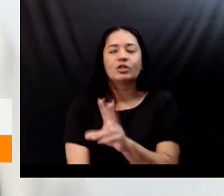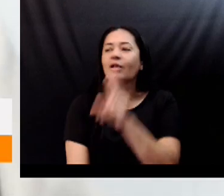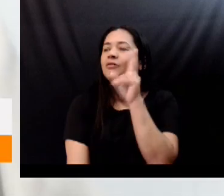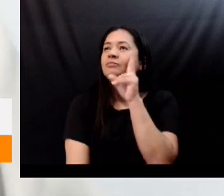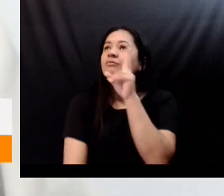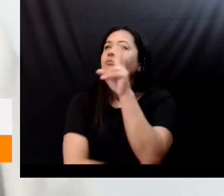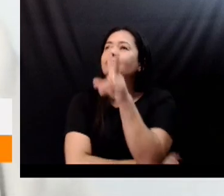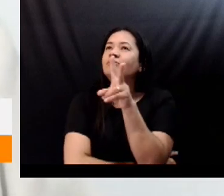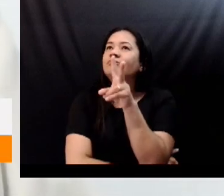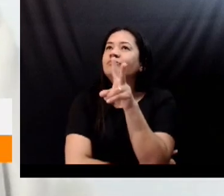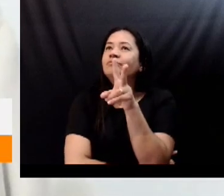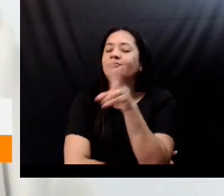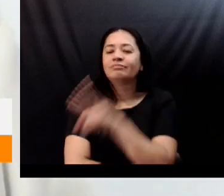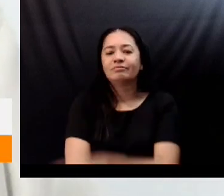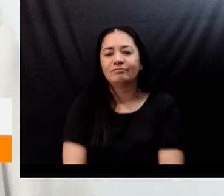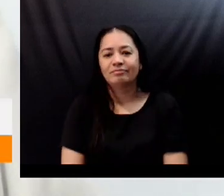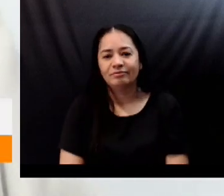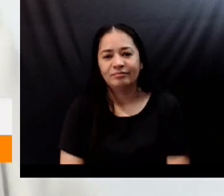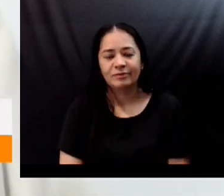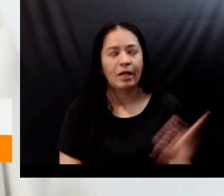Aí chega alguém,